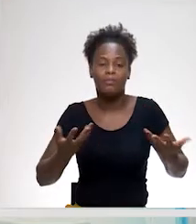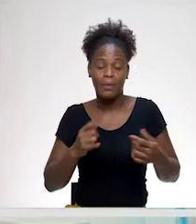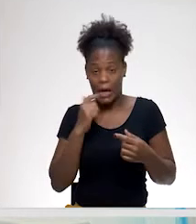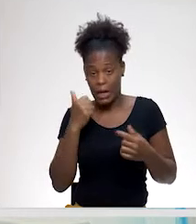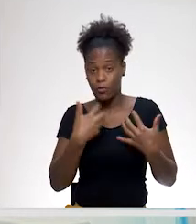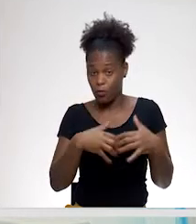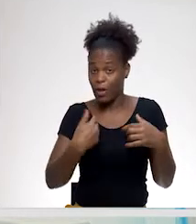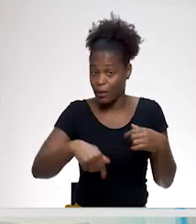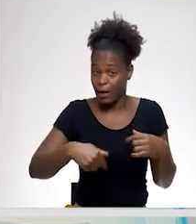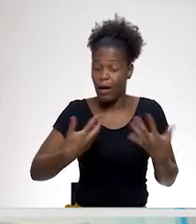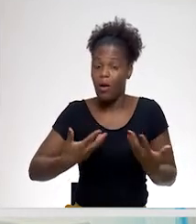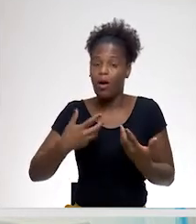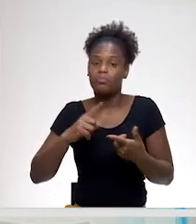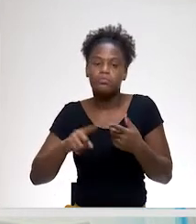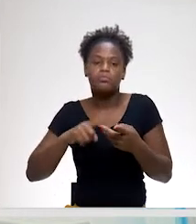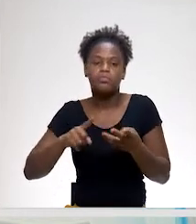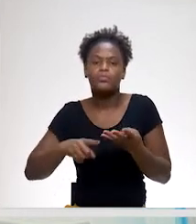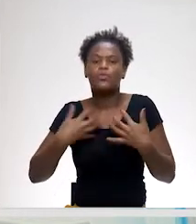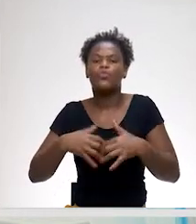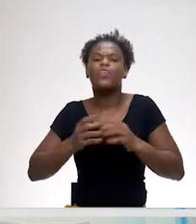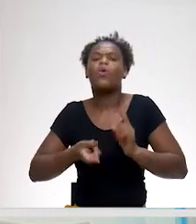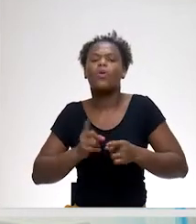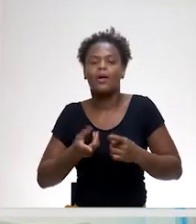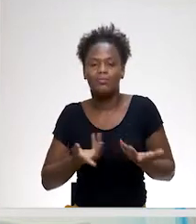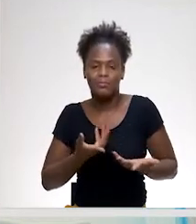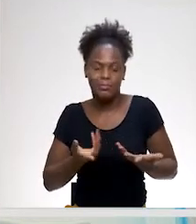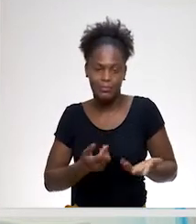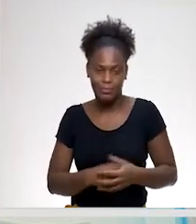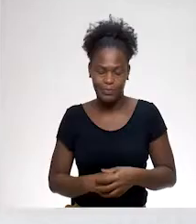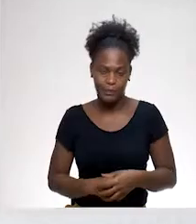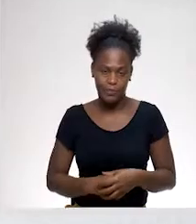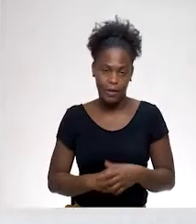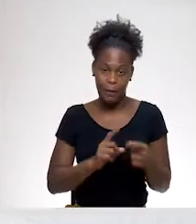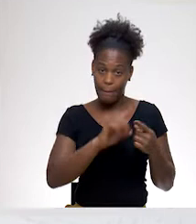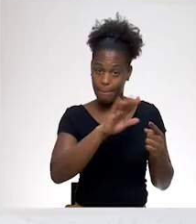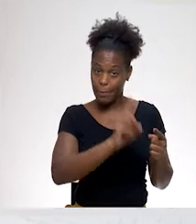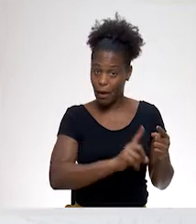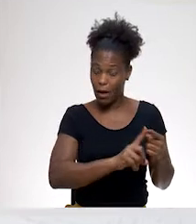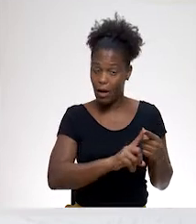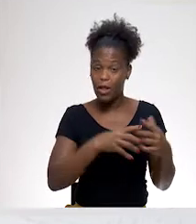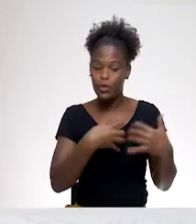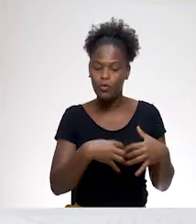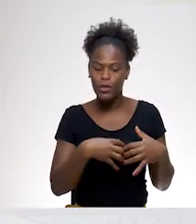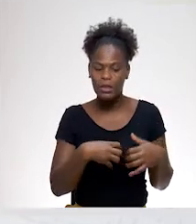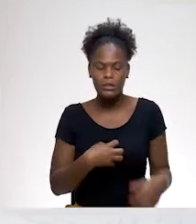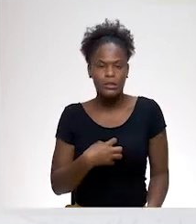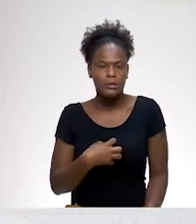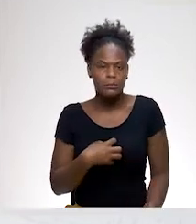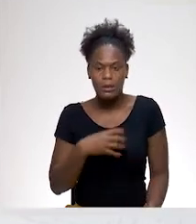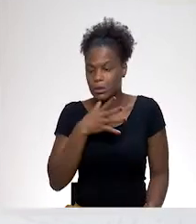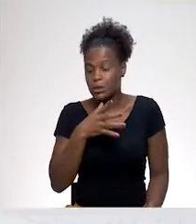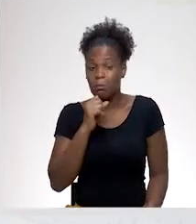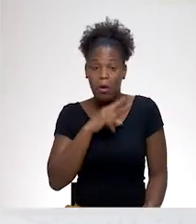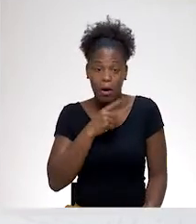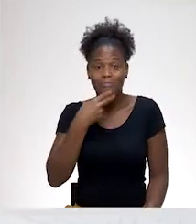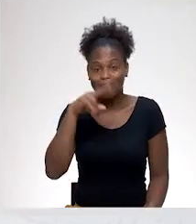Já vimos que ele duvidou, e duvidou, então, de quê? Primeiro, Descartes duvida dos sentidos, dizendo